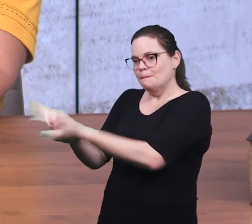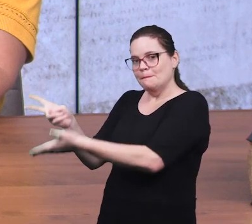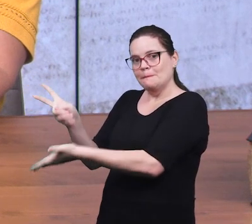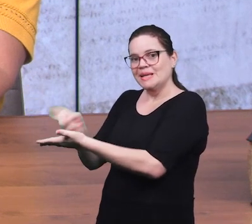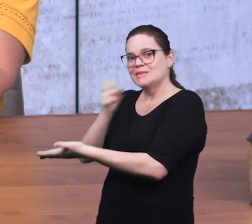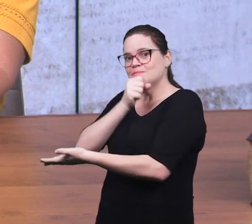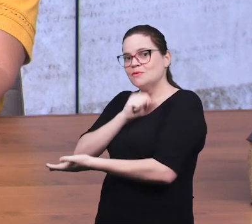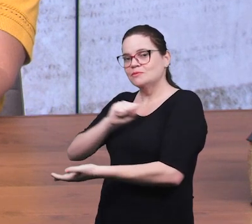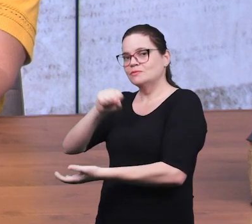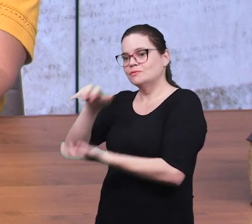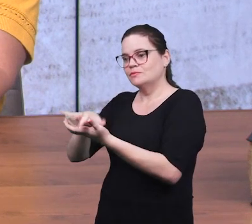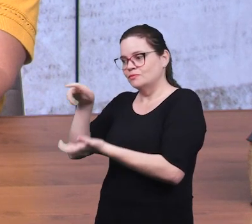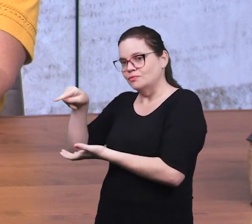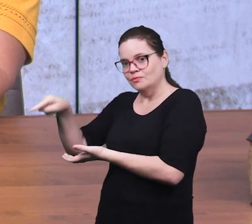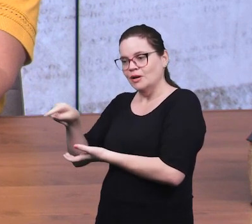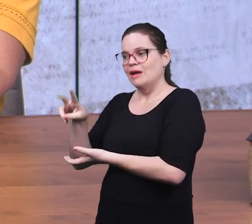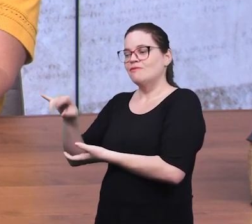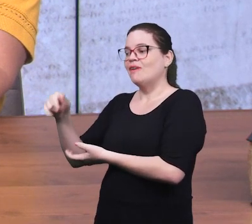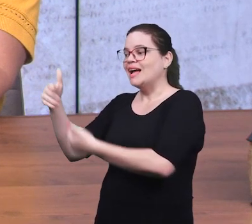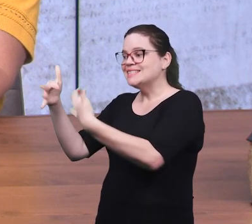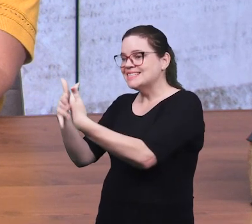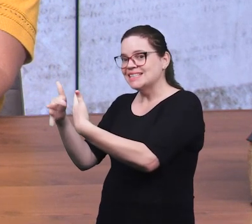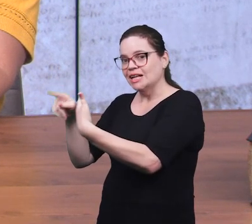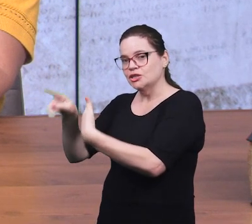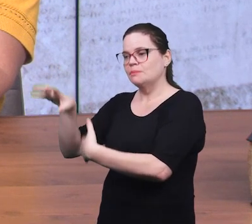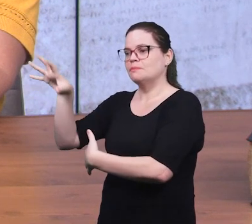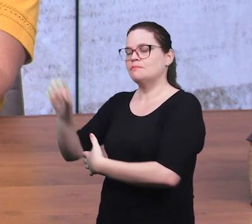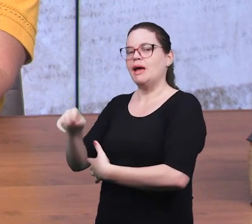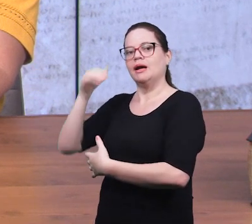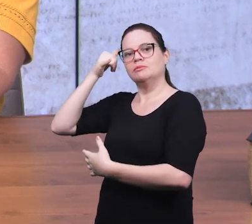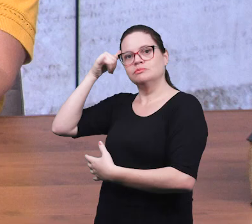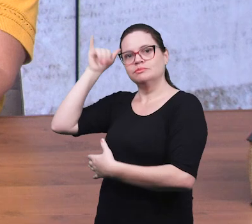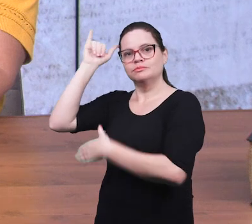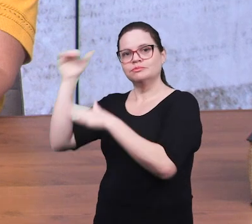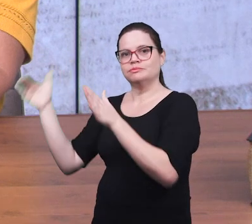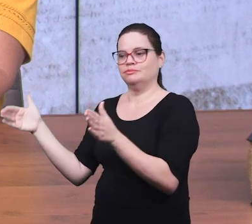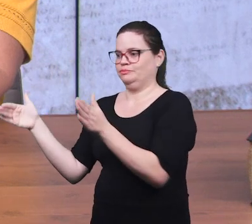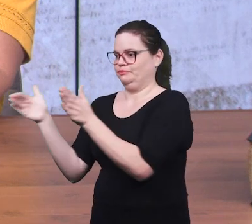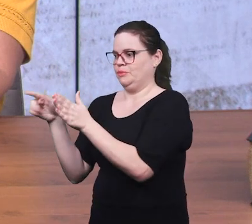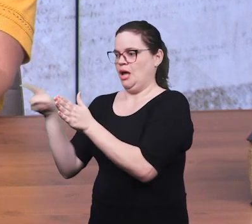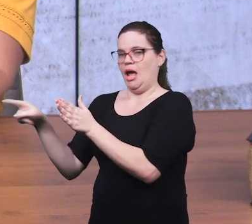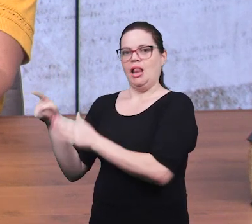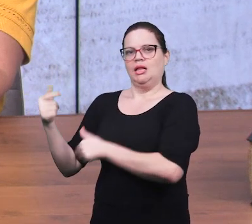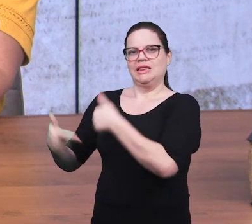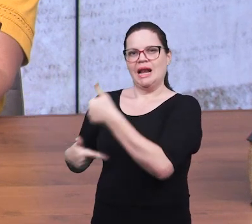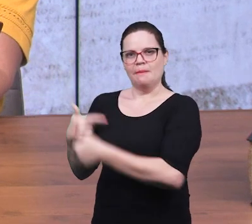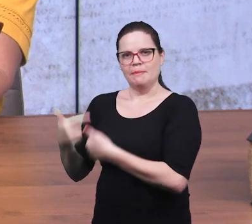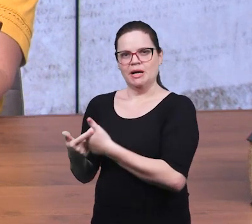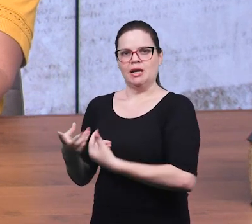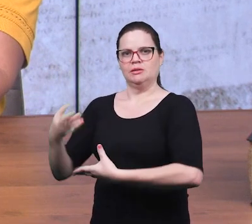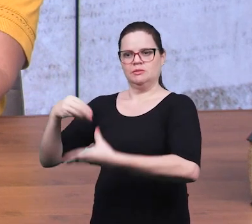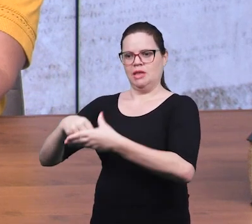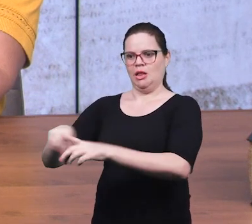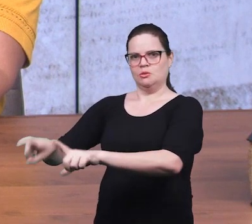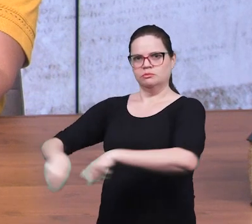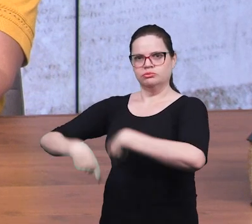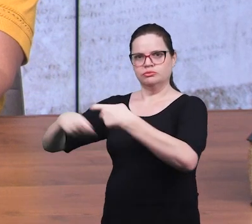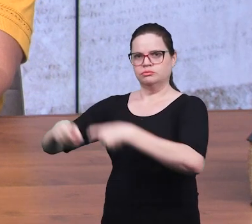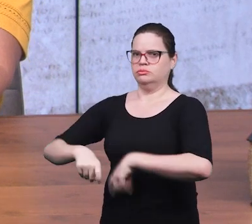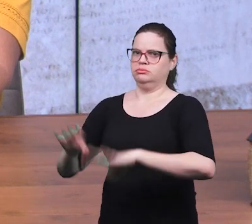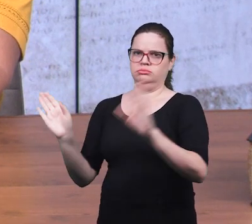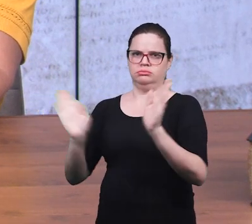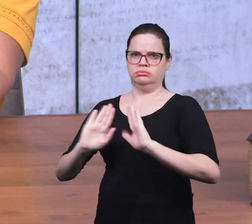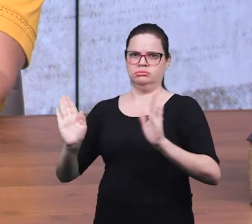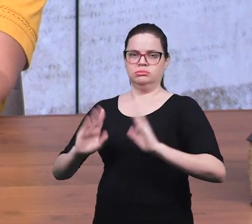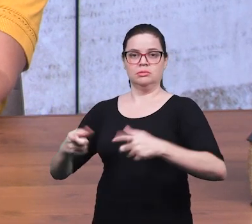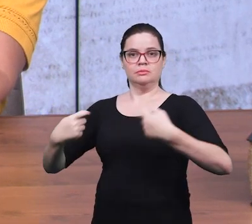tomarão uma bezerra da manada que não tenha trabalhado nem puxado com jugo, e os